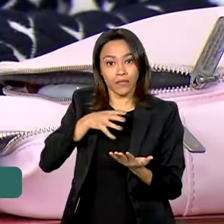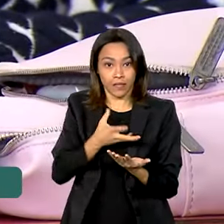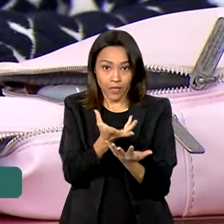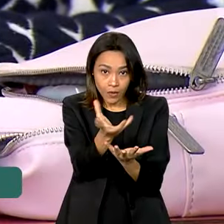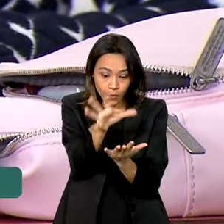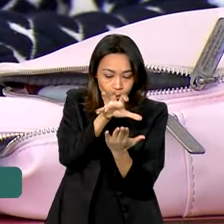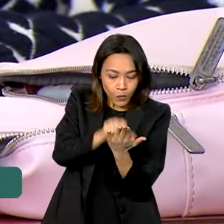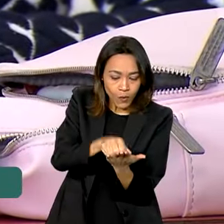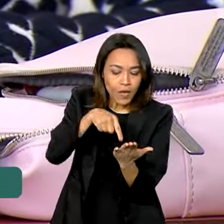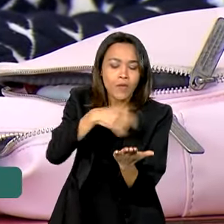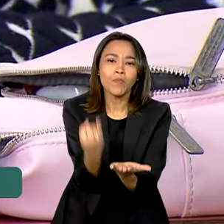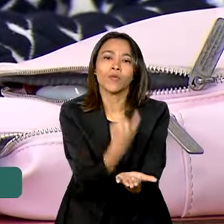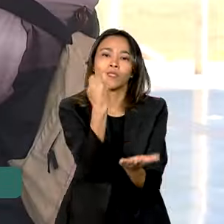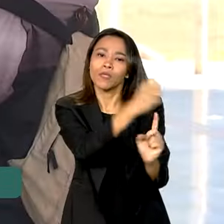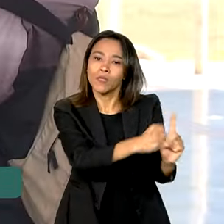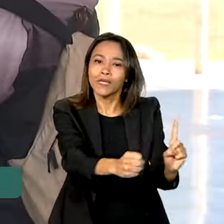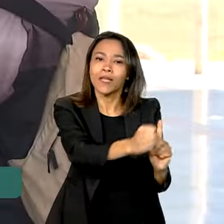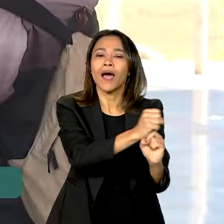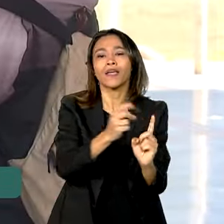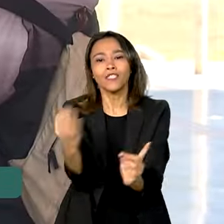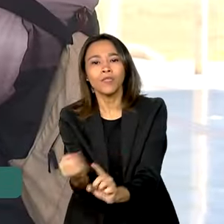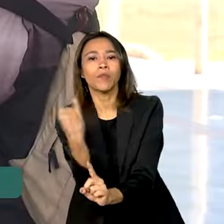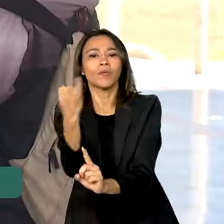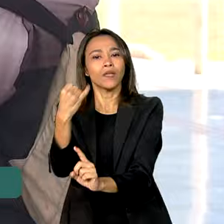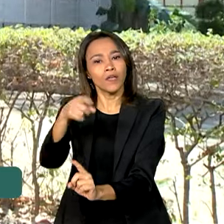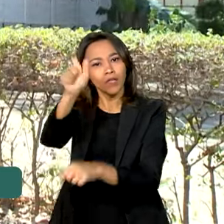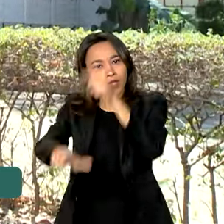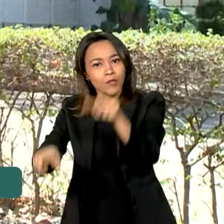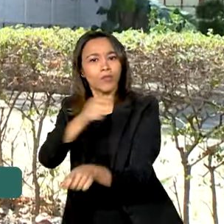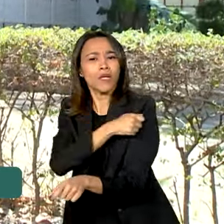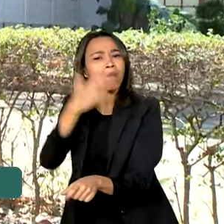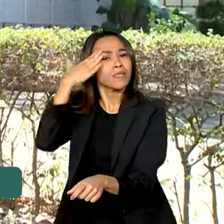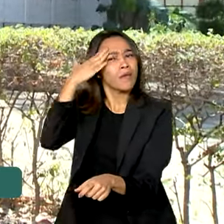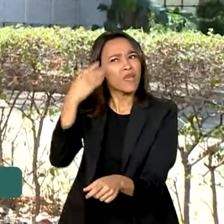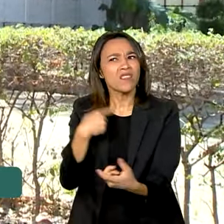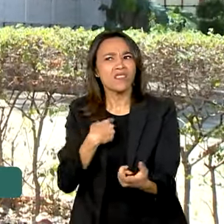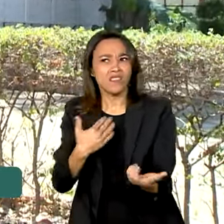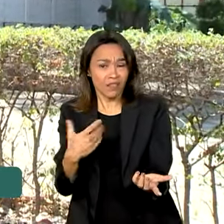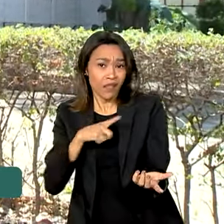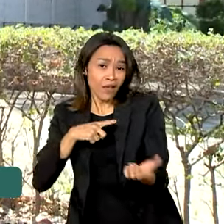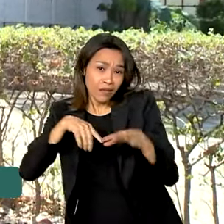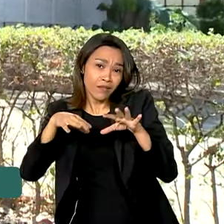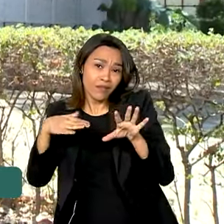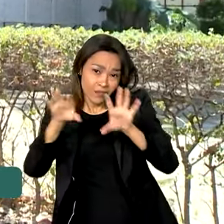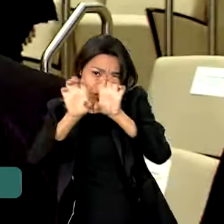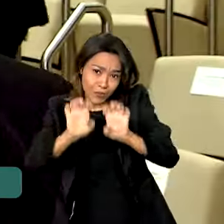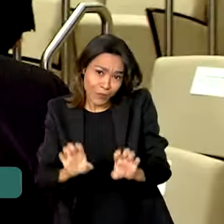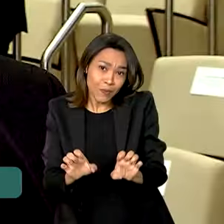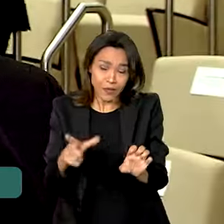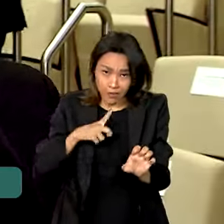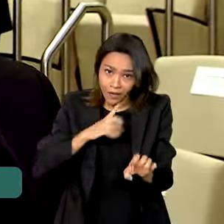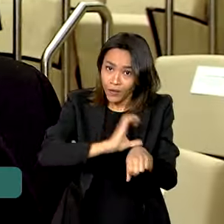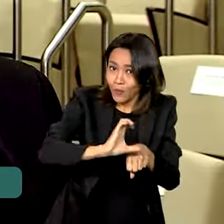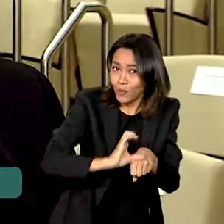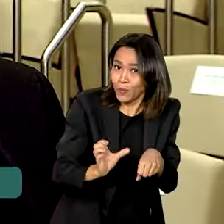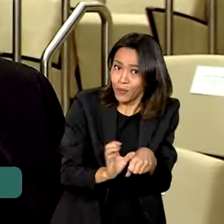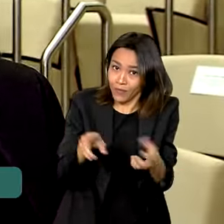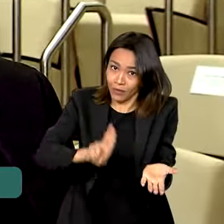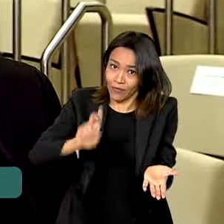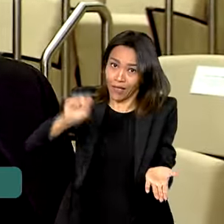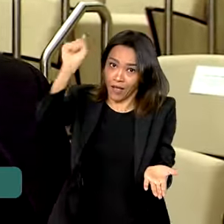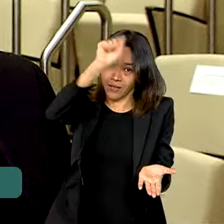especialmente os estudantes que podem saber sobre as condições das instituições e cursos disponíveis quando a gente pensa em